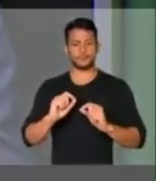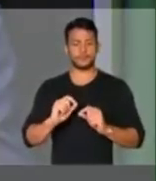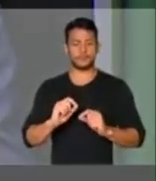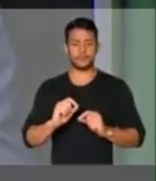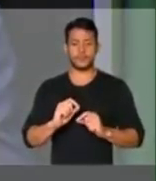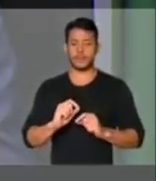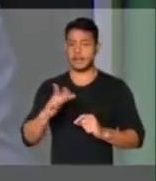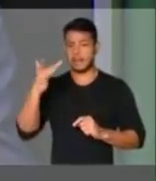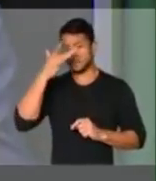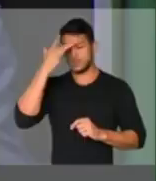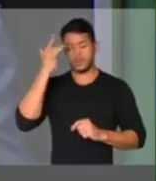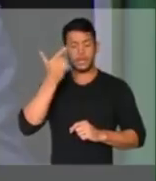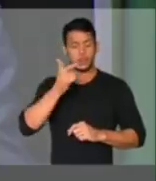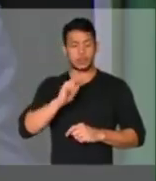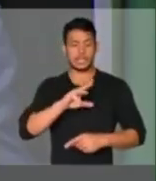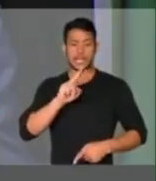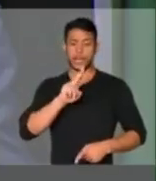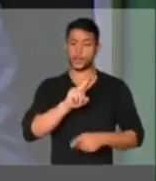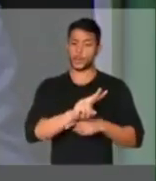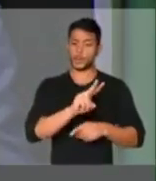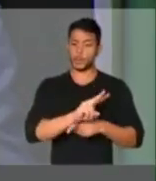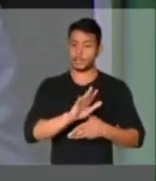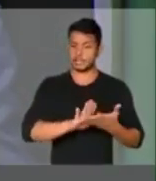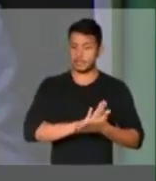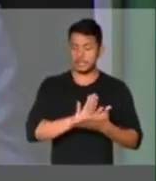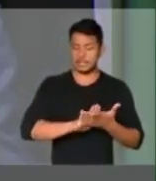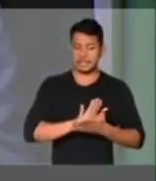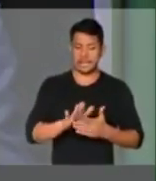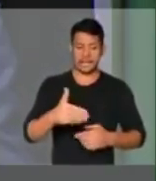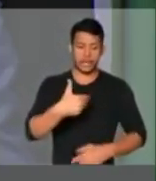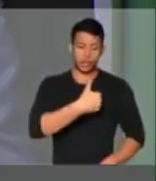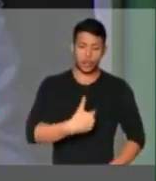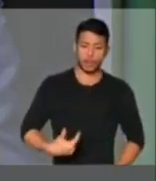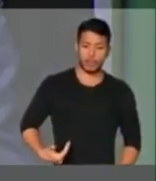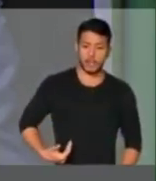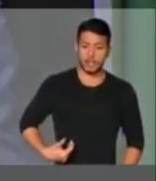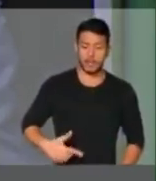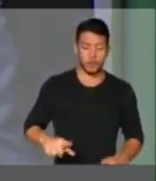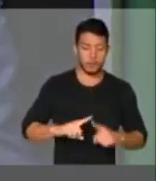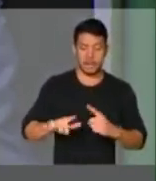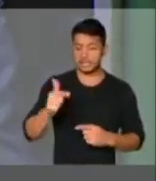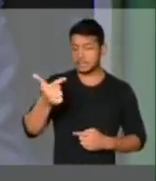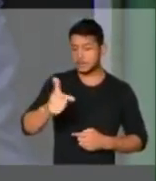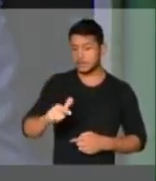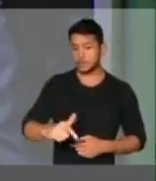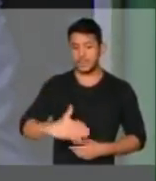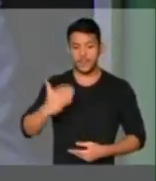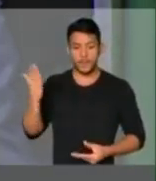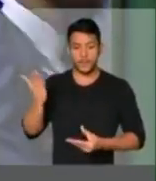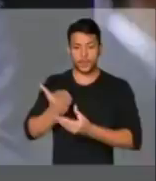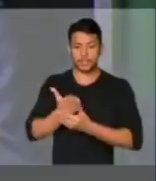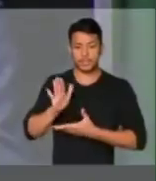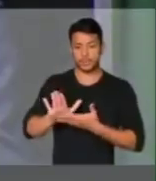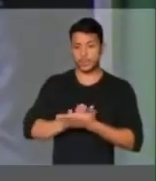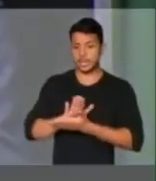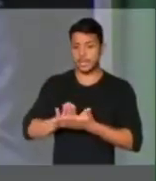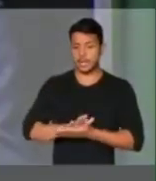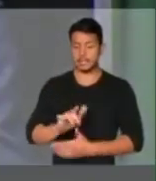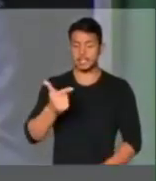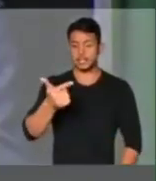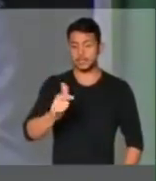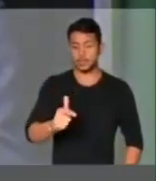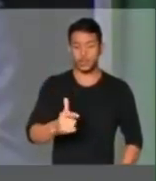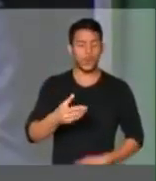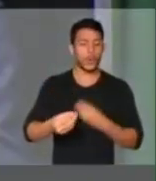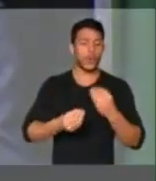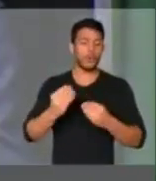a tutela do Estado? Como eu ressocializo um criminoso que não foi sequer processado pelo Ministério Público? Como eu encontro